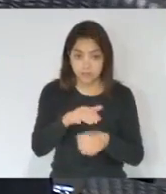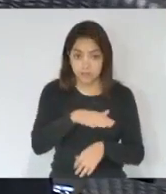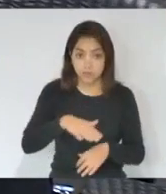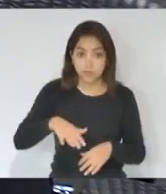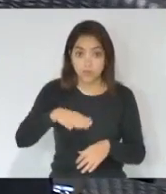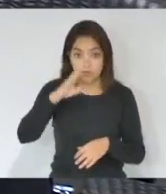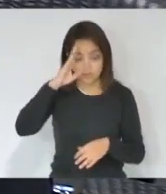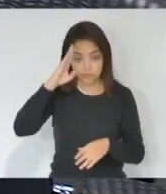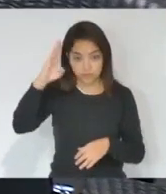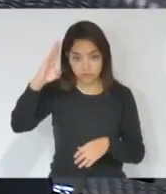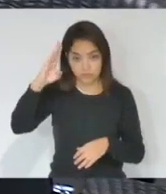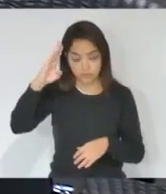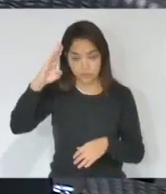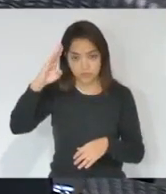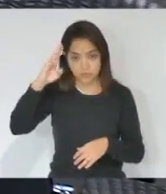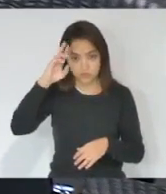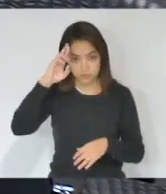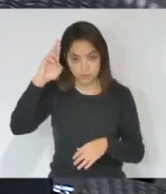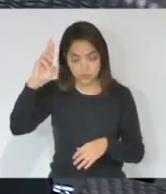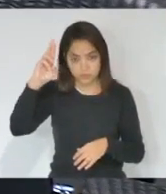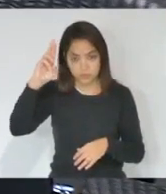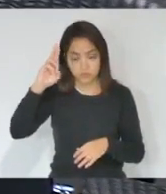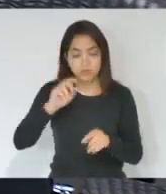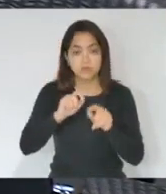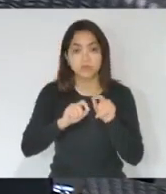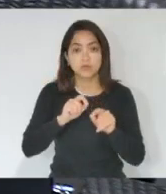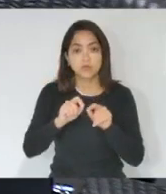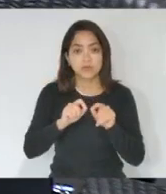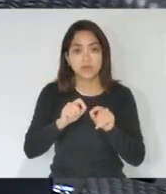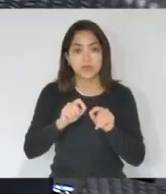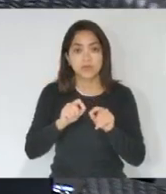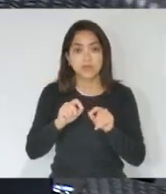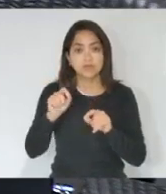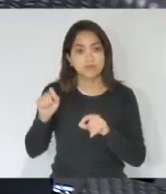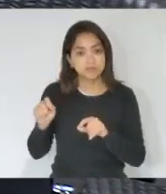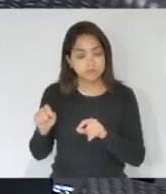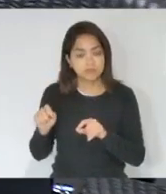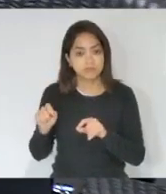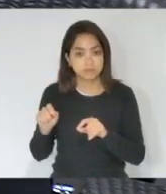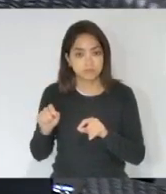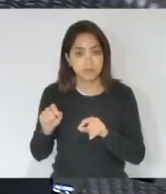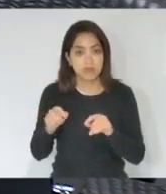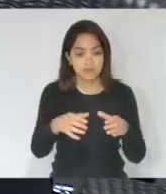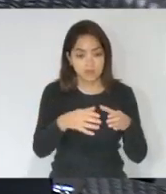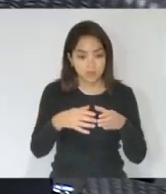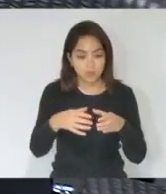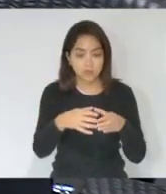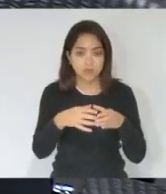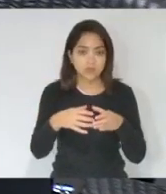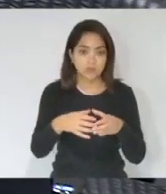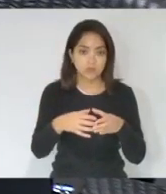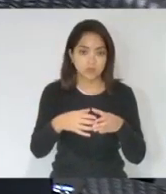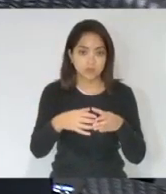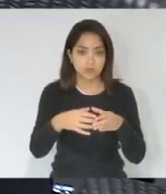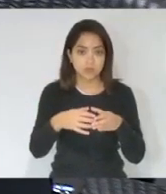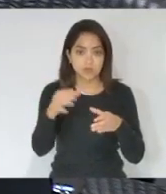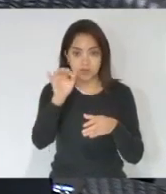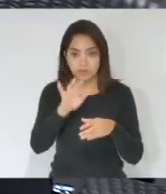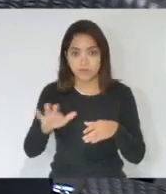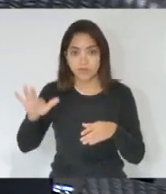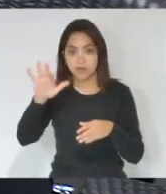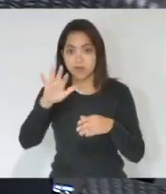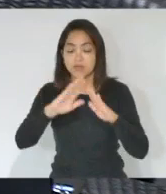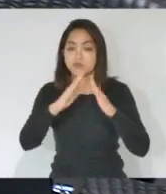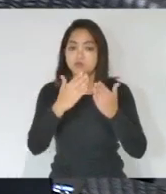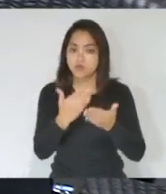Exército, no sentido de que o Exército tem algumas unidades da Federação, escolas